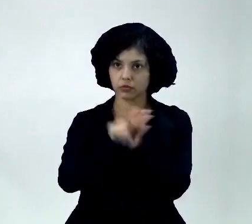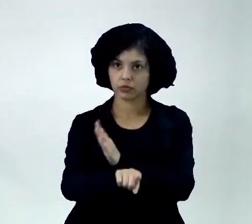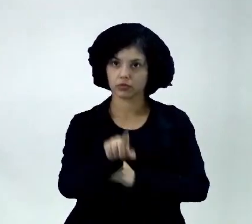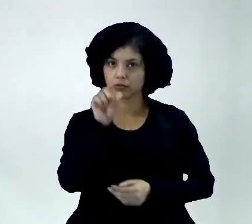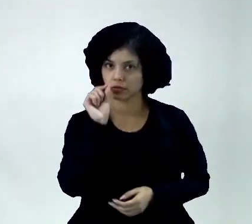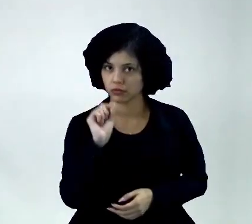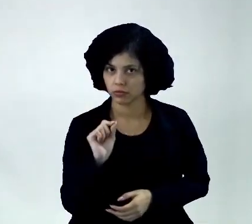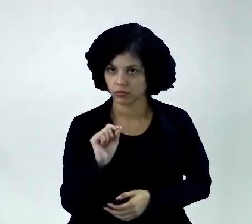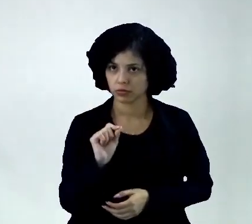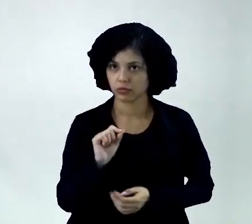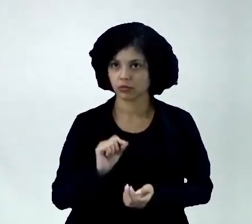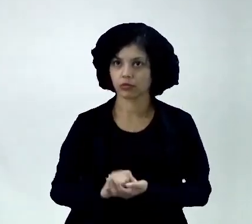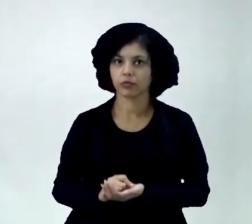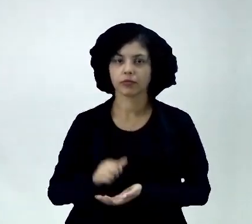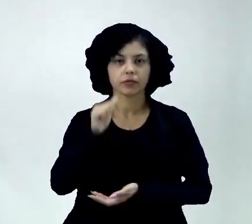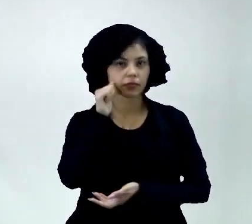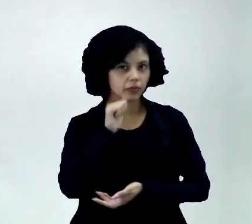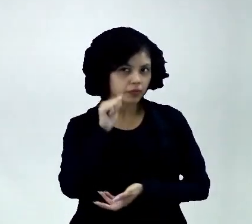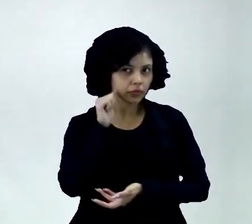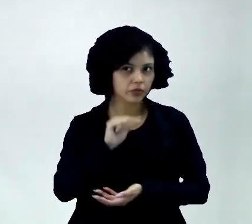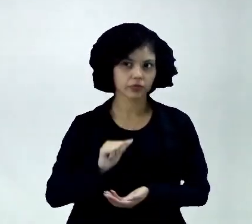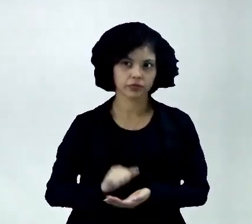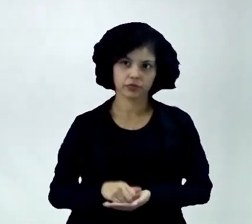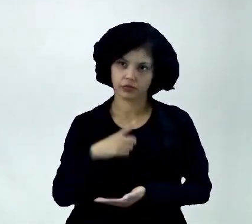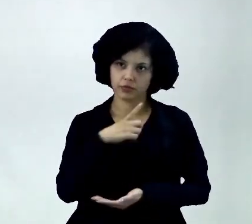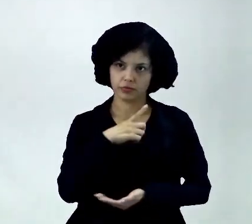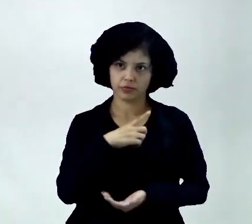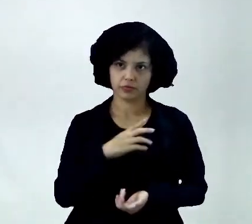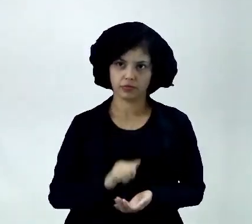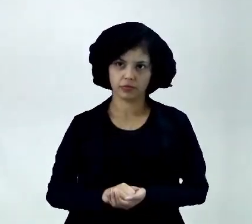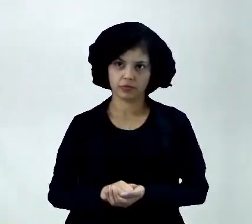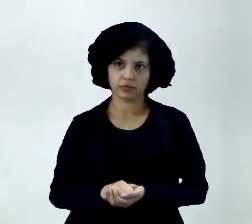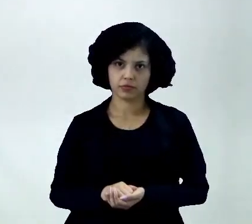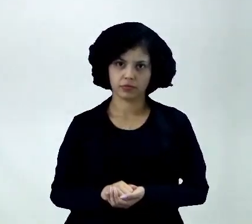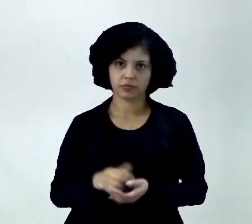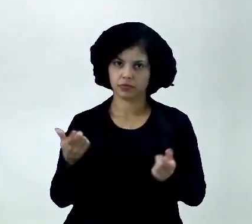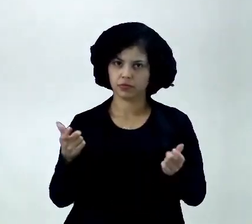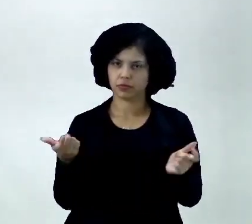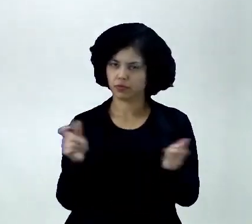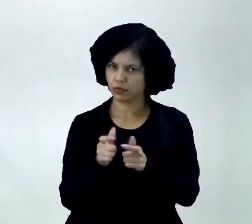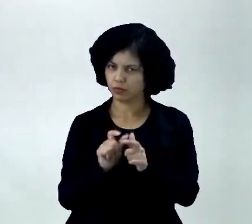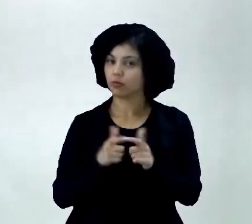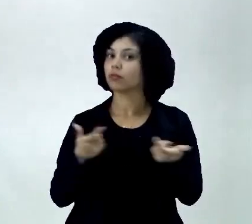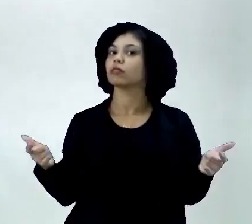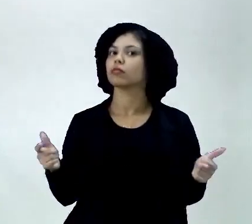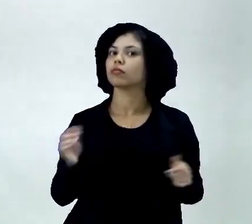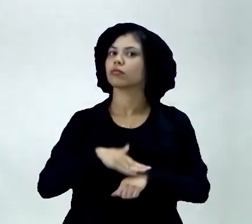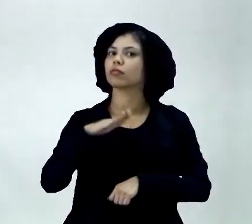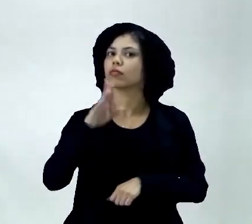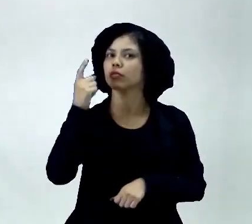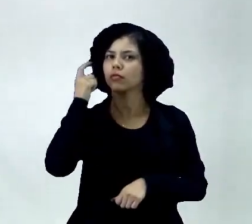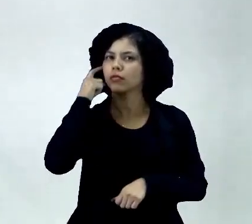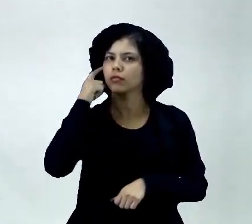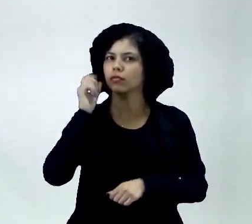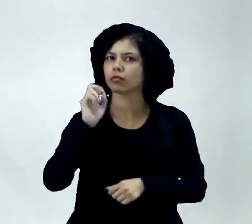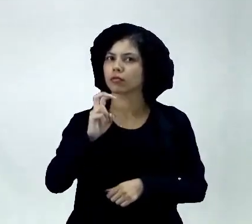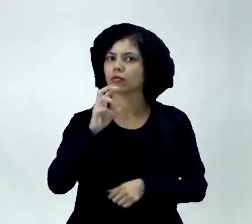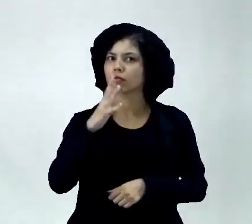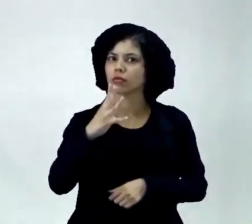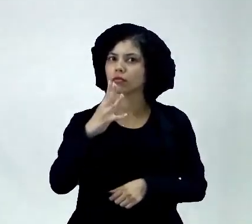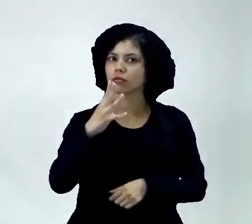Pergunta: as meninas têm costela a menos ou costela a mais que os homens? Pensem,